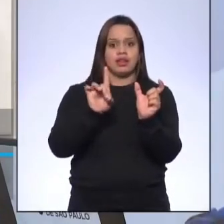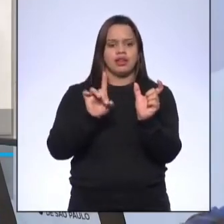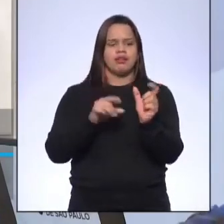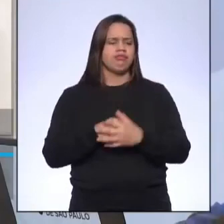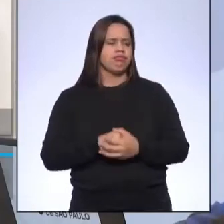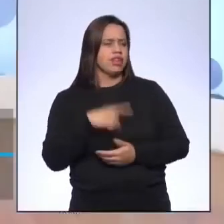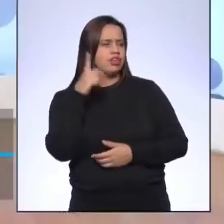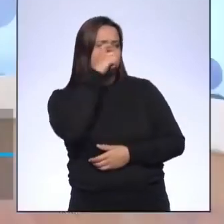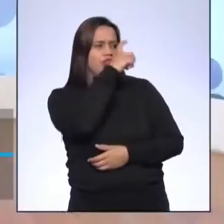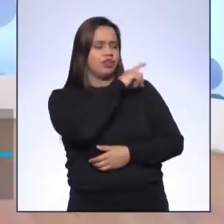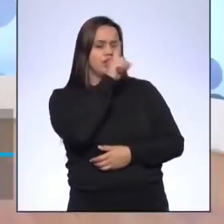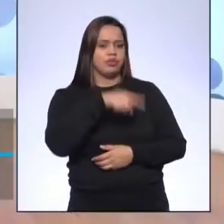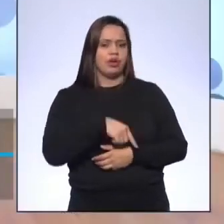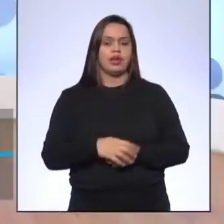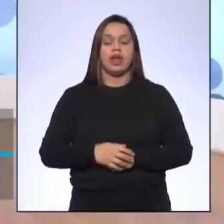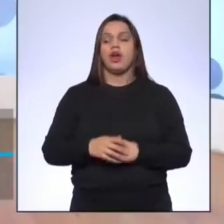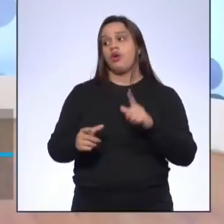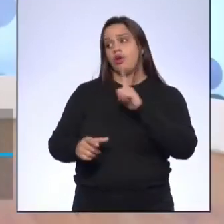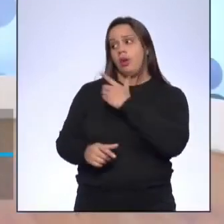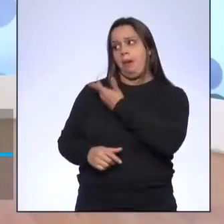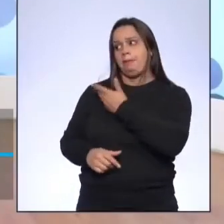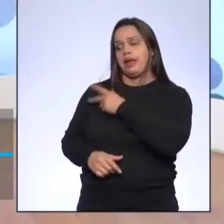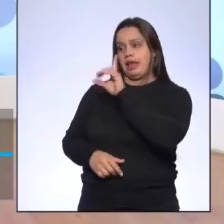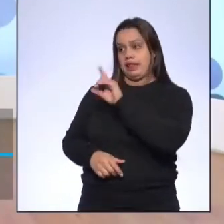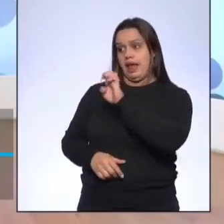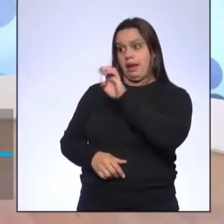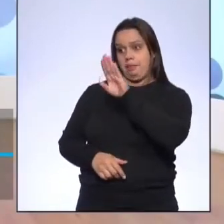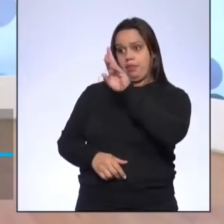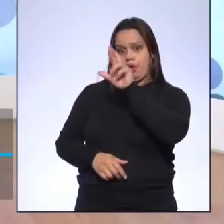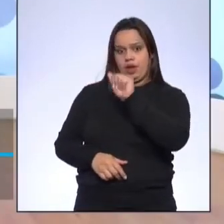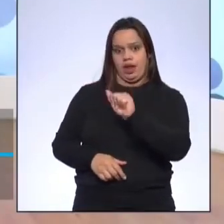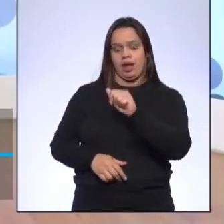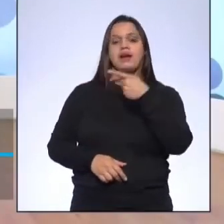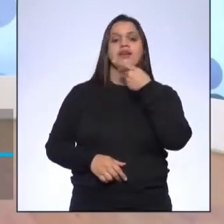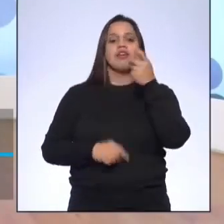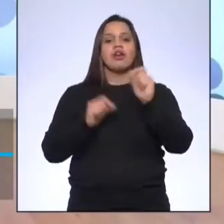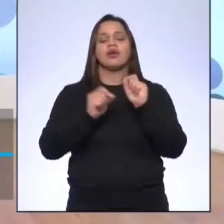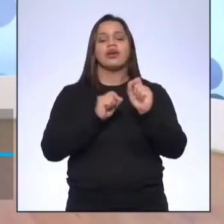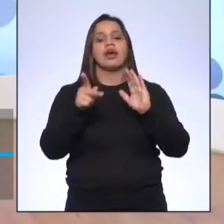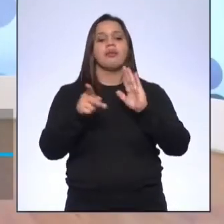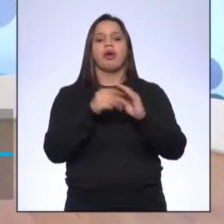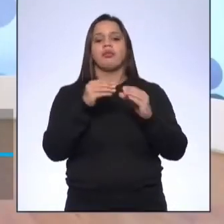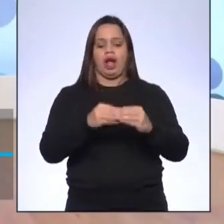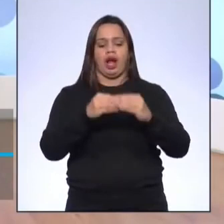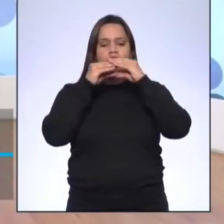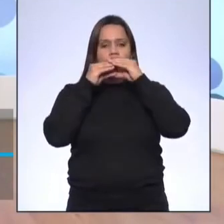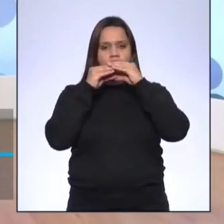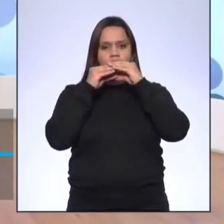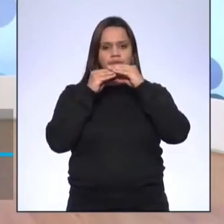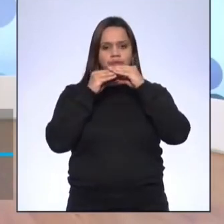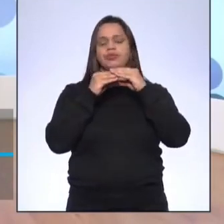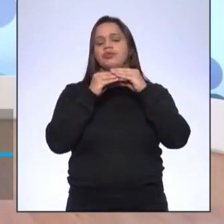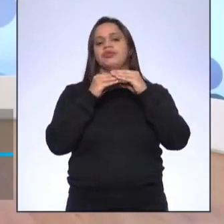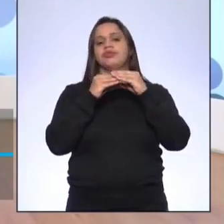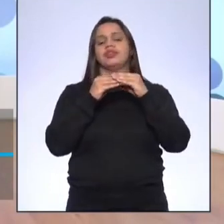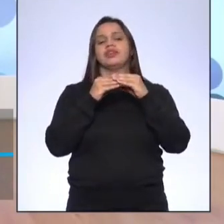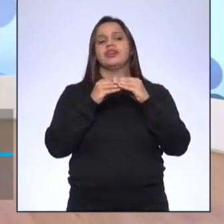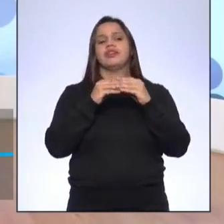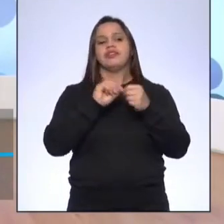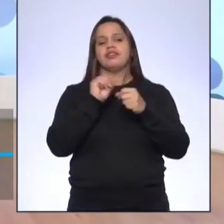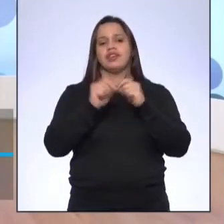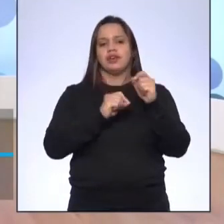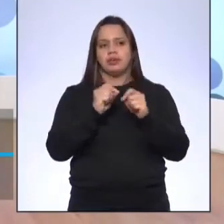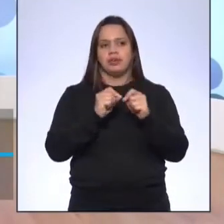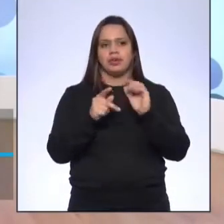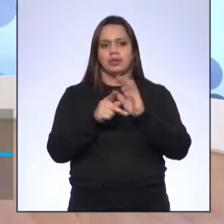tenho uma amiga, a professora Débora, que ela fala que você tem que pensar que é o sanduíche de vogal. Para a gente não fazer propaganda daquela agência, a gente fala